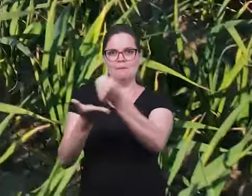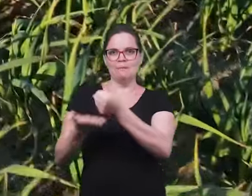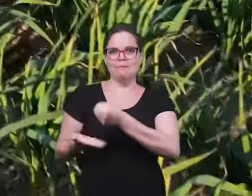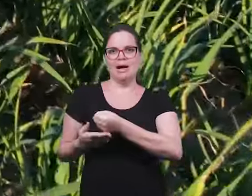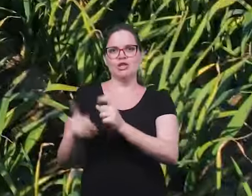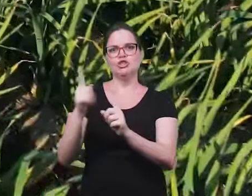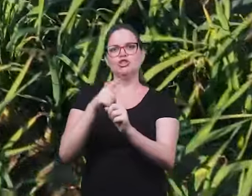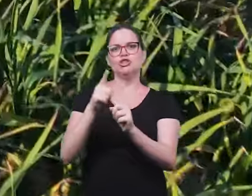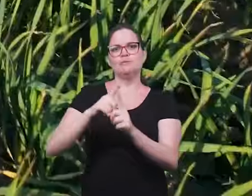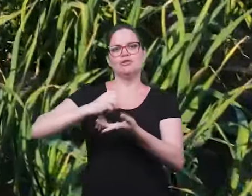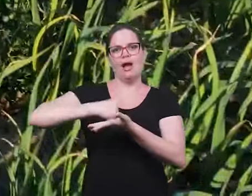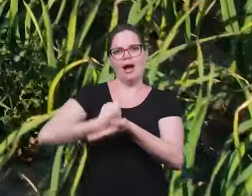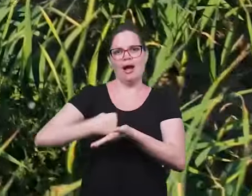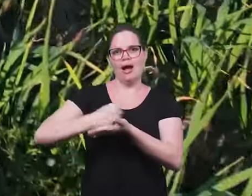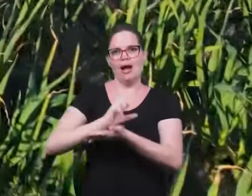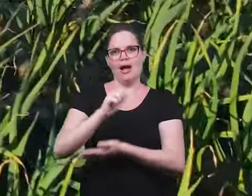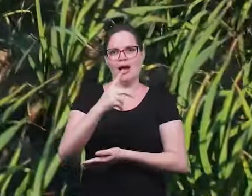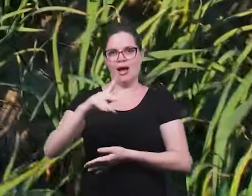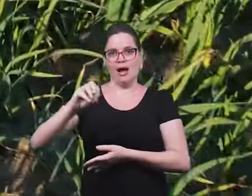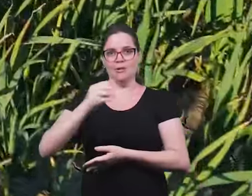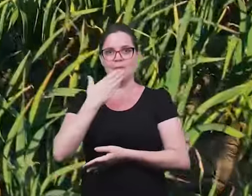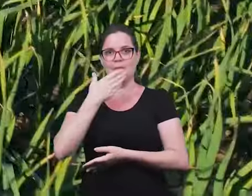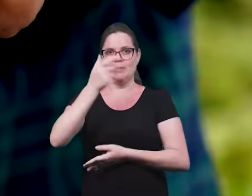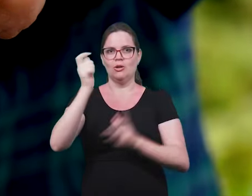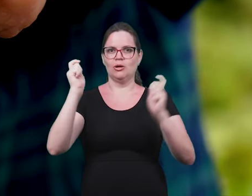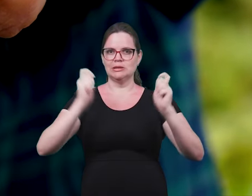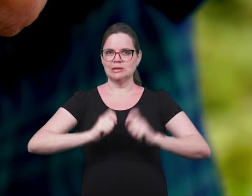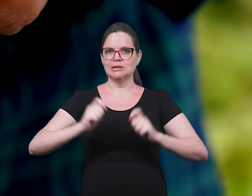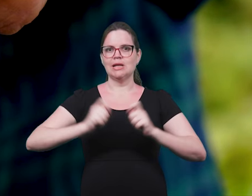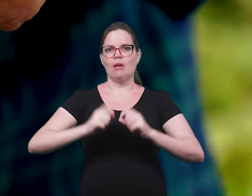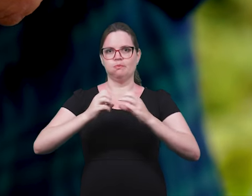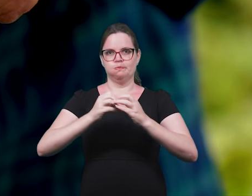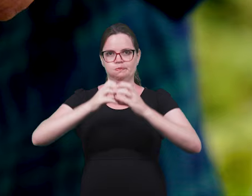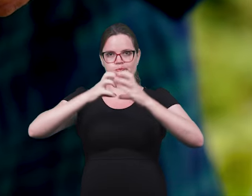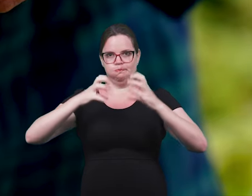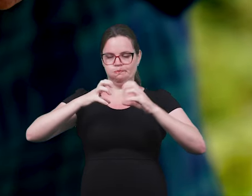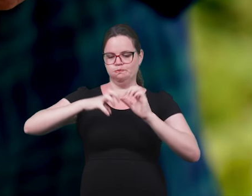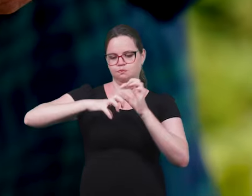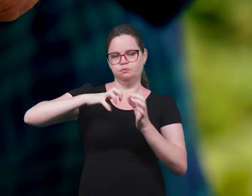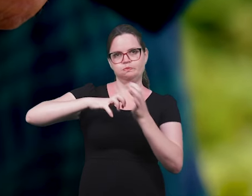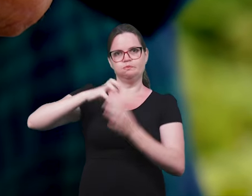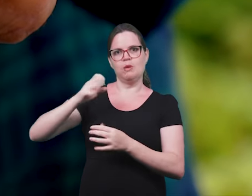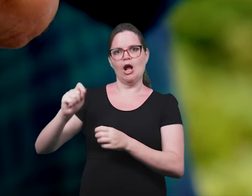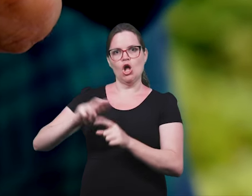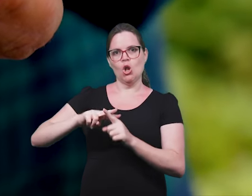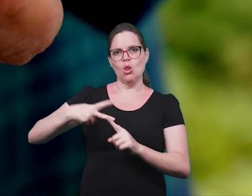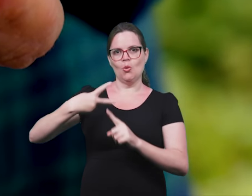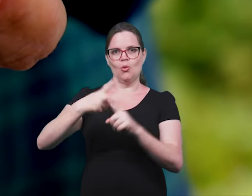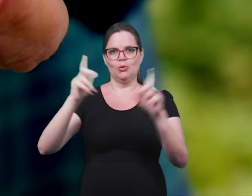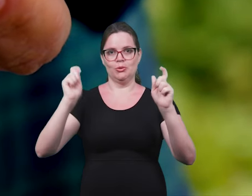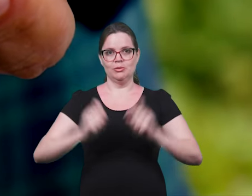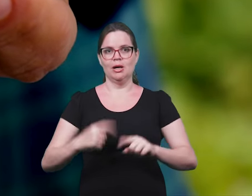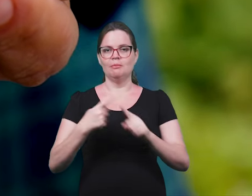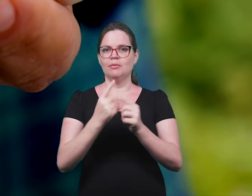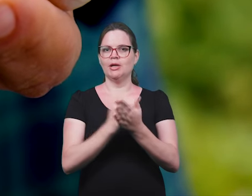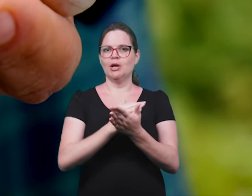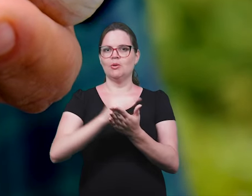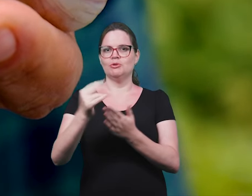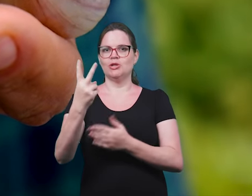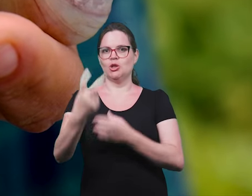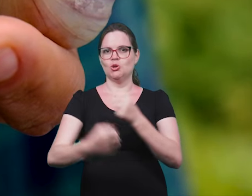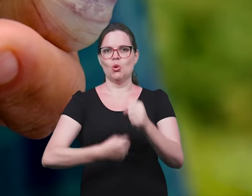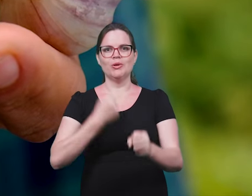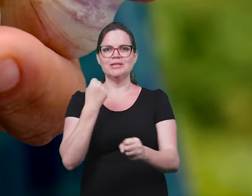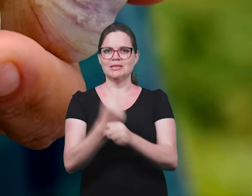de um novo tipo de alho, desenvolvido para ser mais resistente, maior e mais lucrativo. O projeto, que começou há 2 anos,